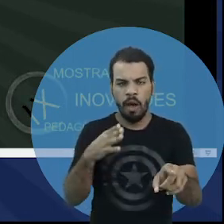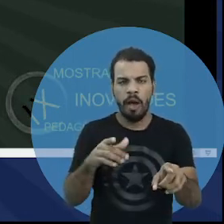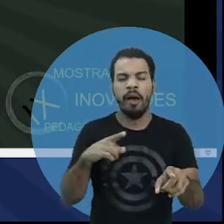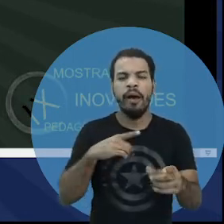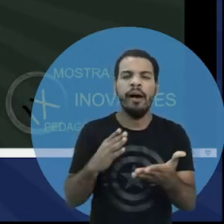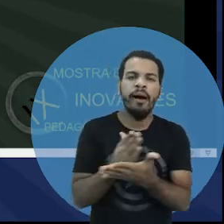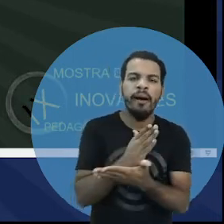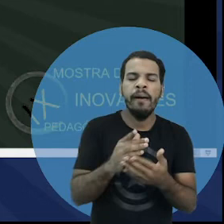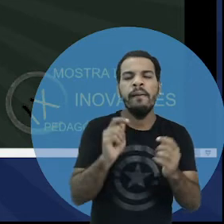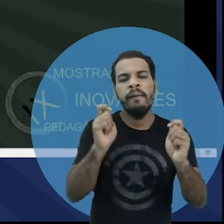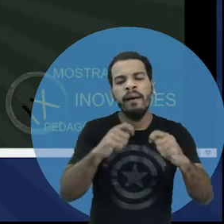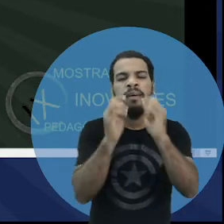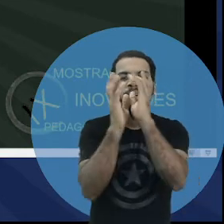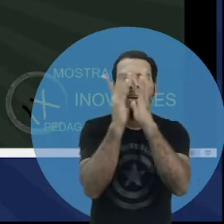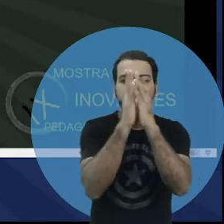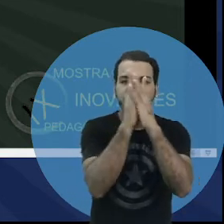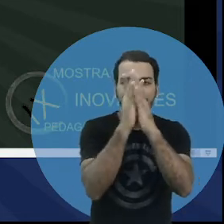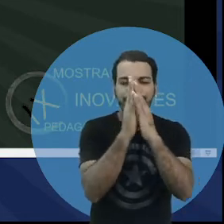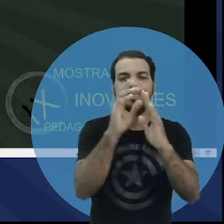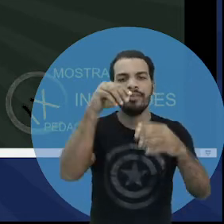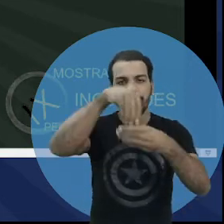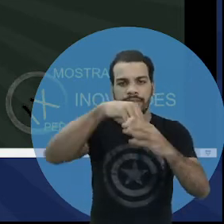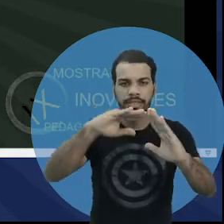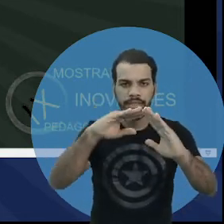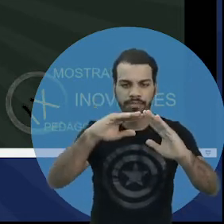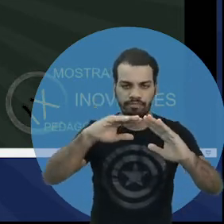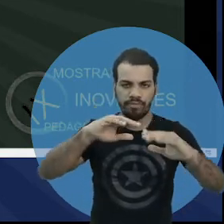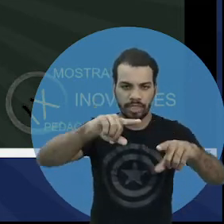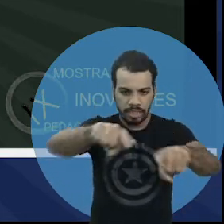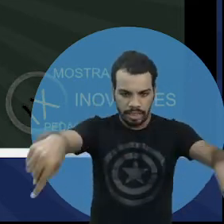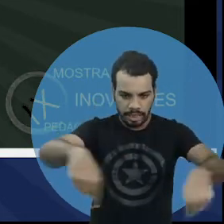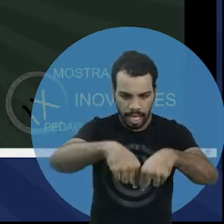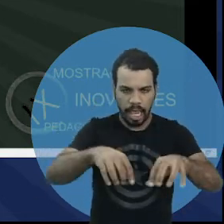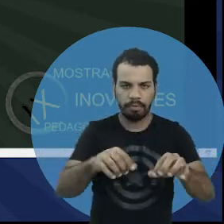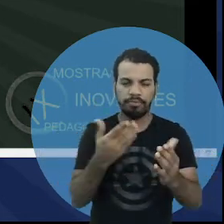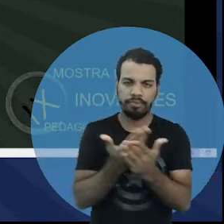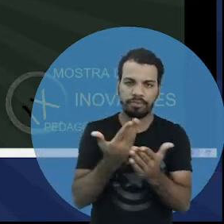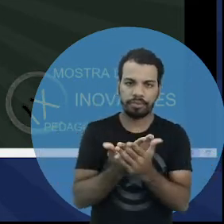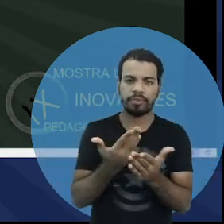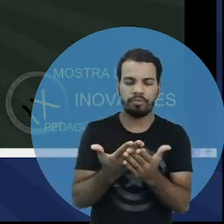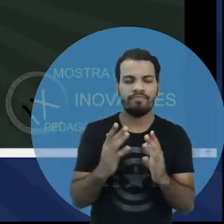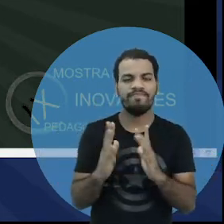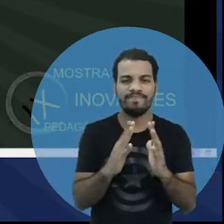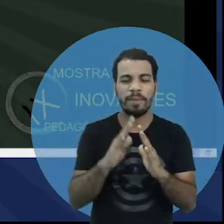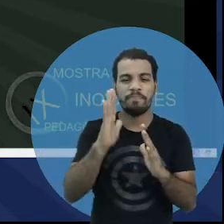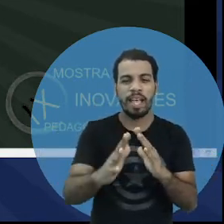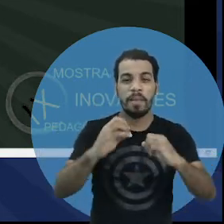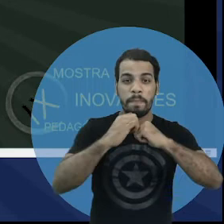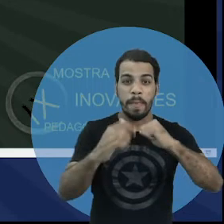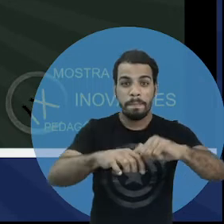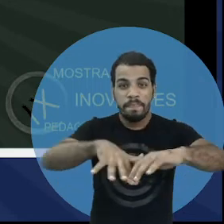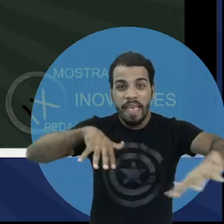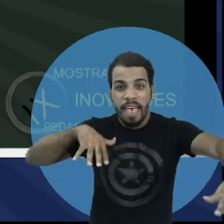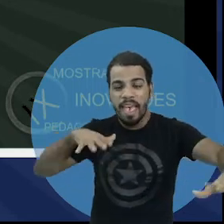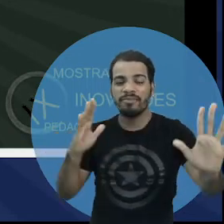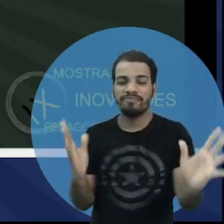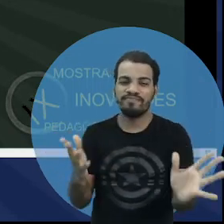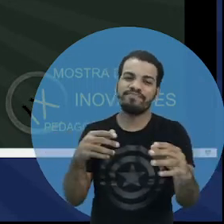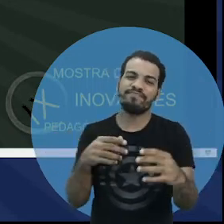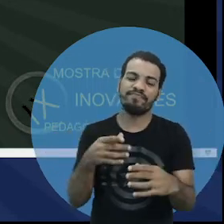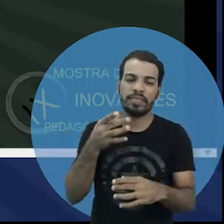tinha toda uma dinâmica acontecendo dentro de sala de aula que não acontecia mais no